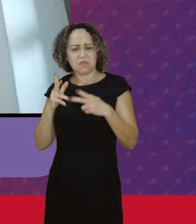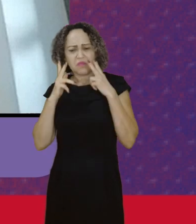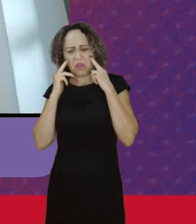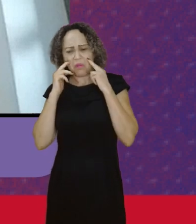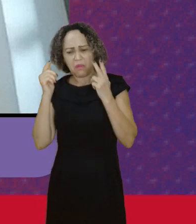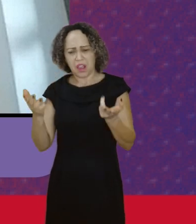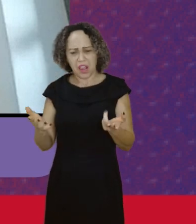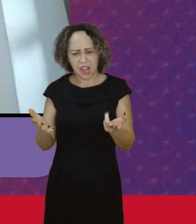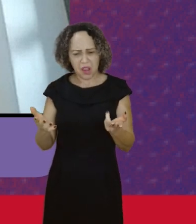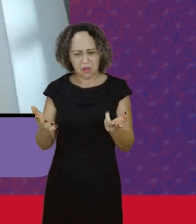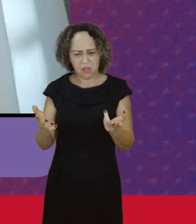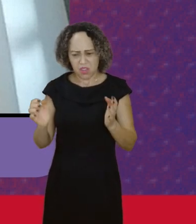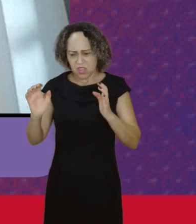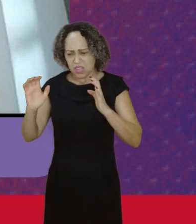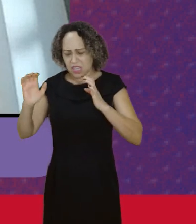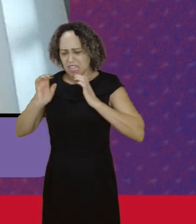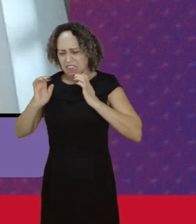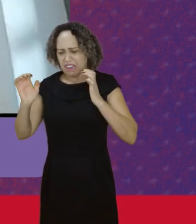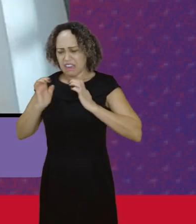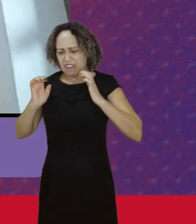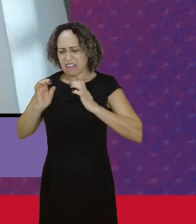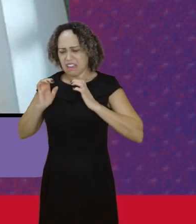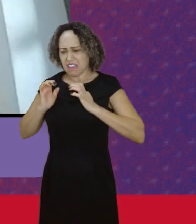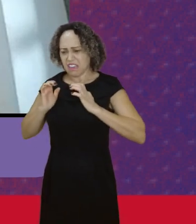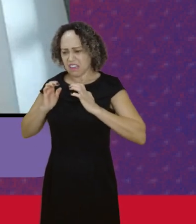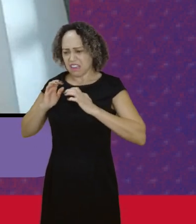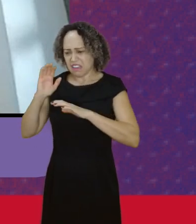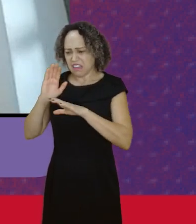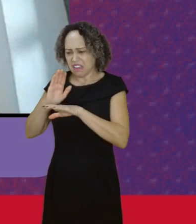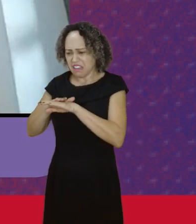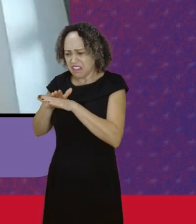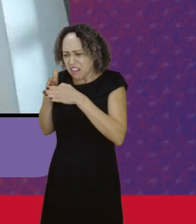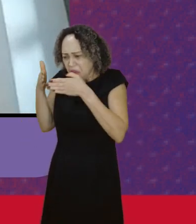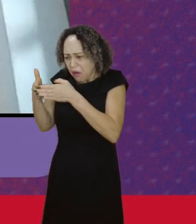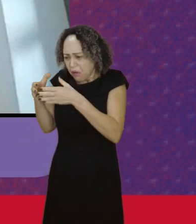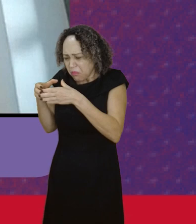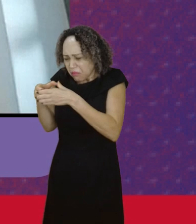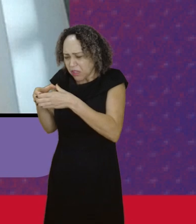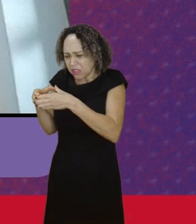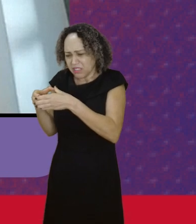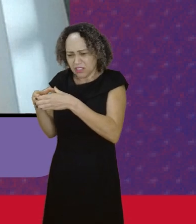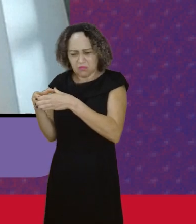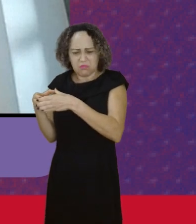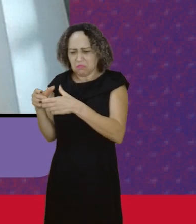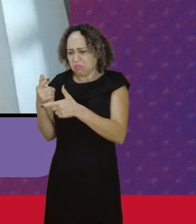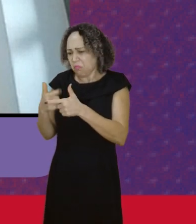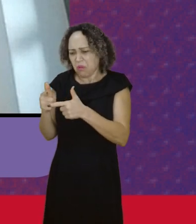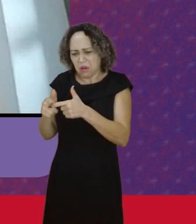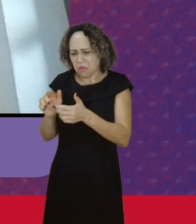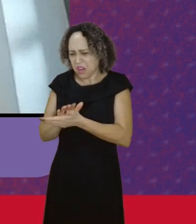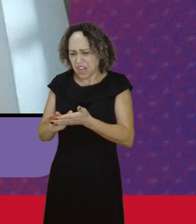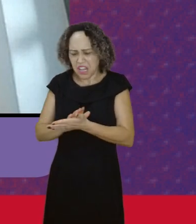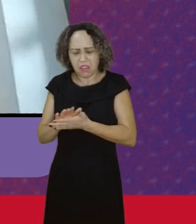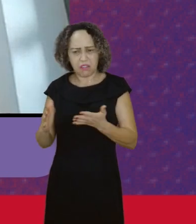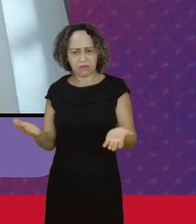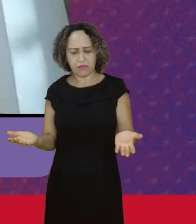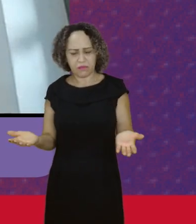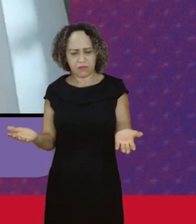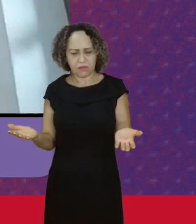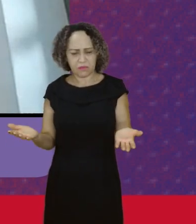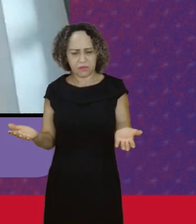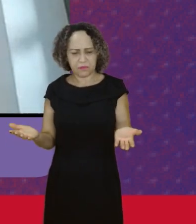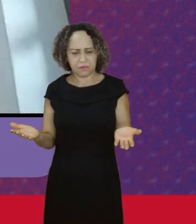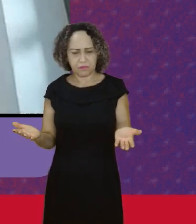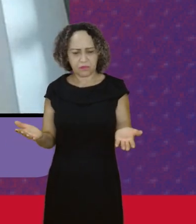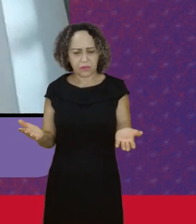riquezas não interfere no fato do trabalhador ter que fazer educação financeira porque está endividado. Então, percebe